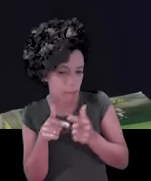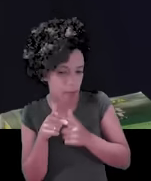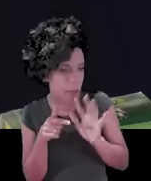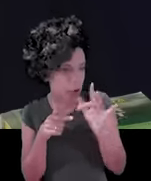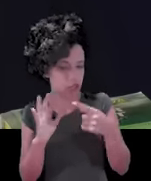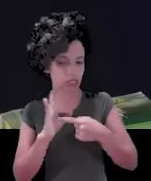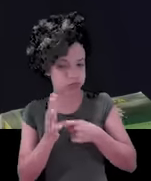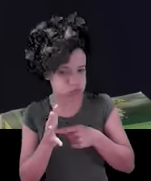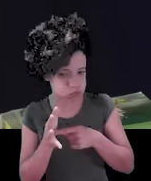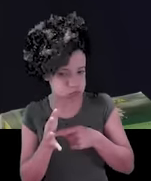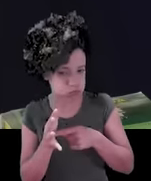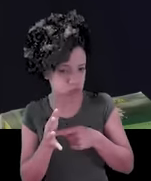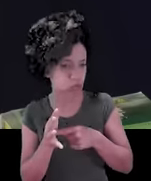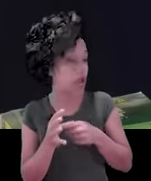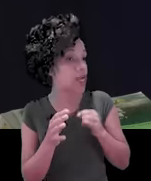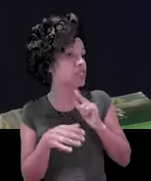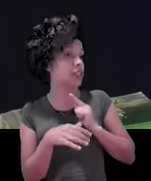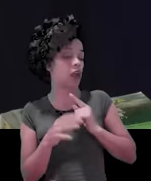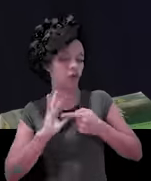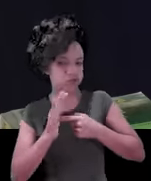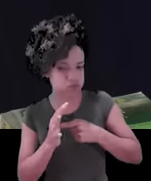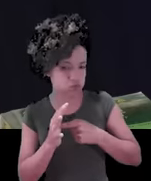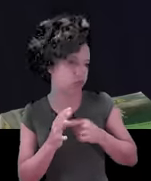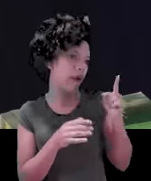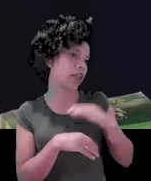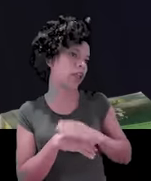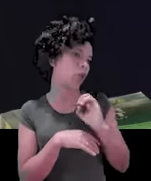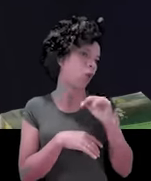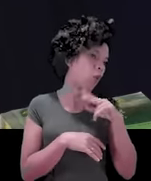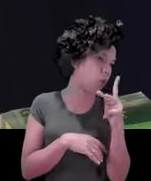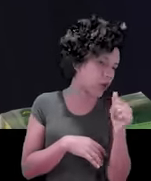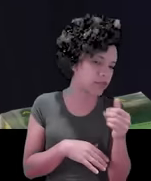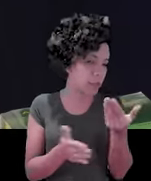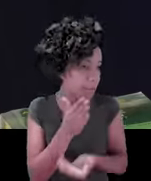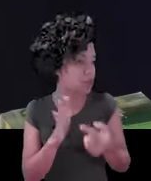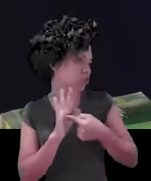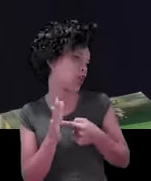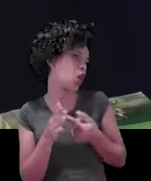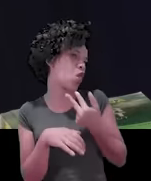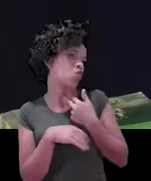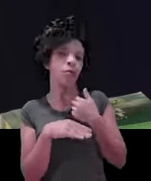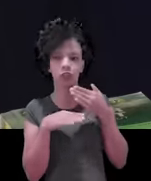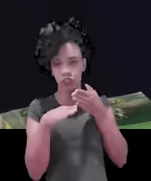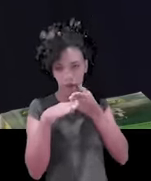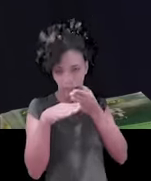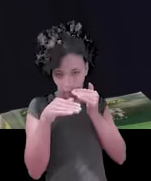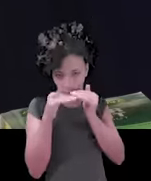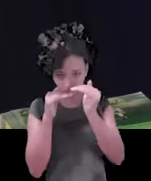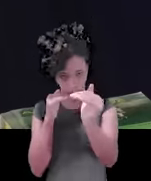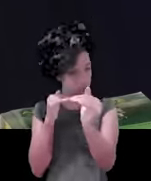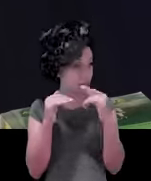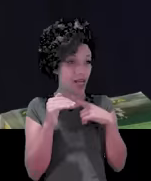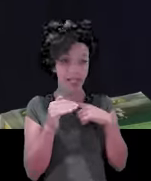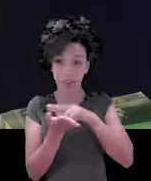você será apanhasse se o cara tem uma ponte preta em Congonhas ou algum lugar e perde o motor ele não pode só ir reto é o tem um